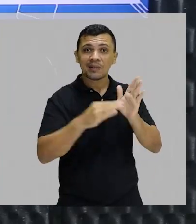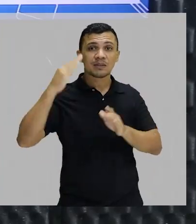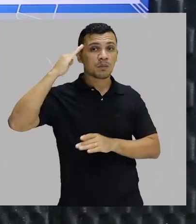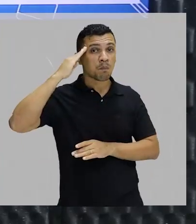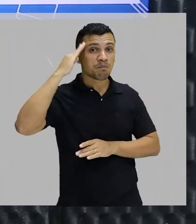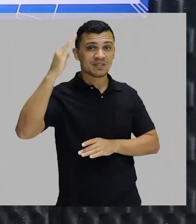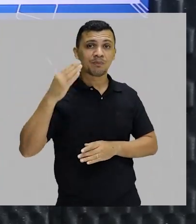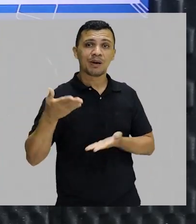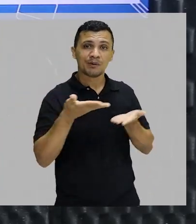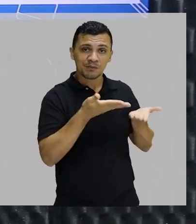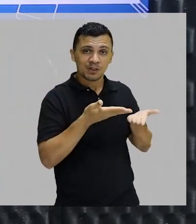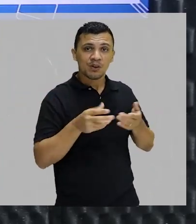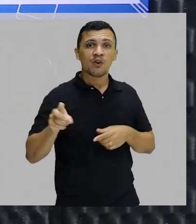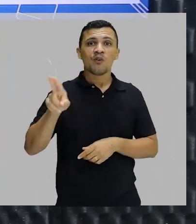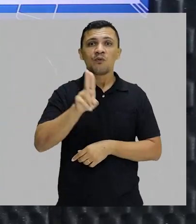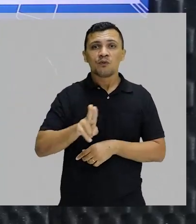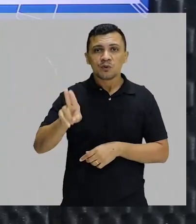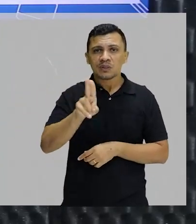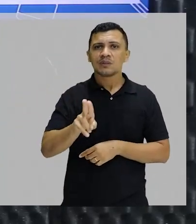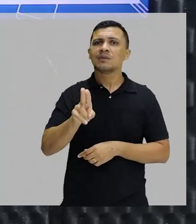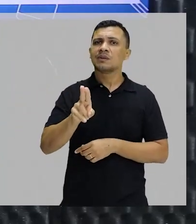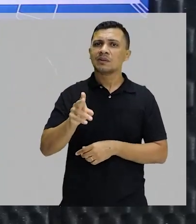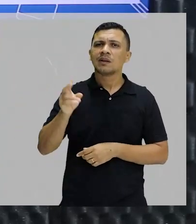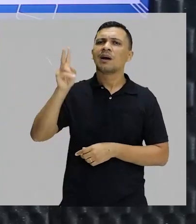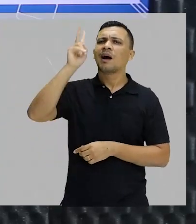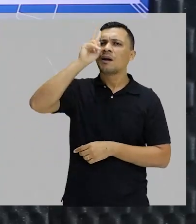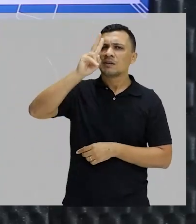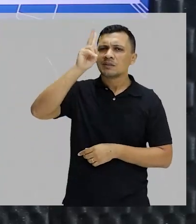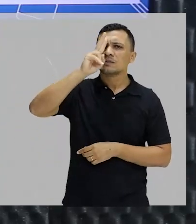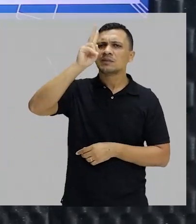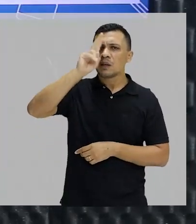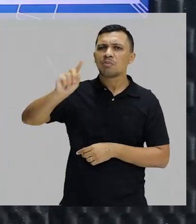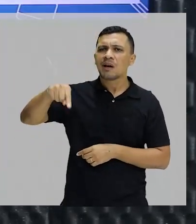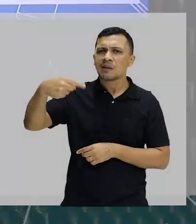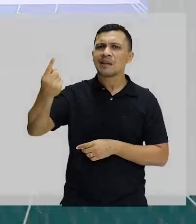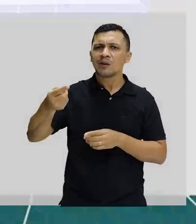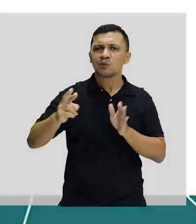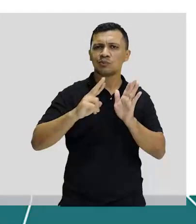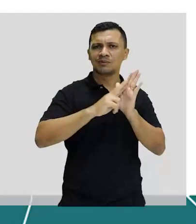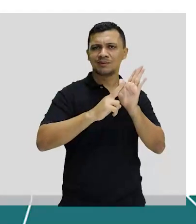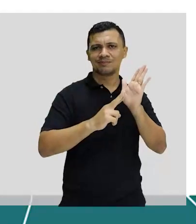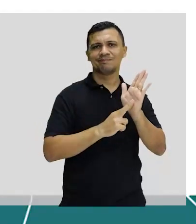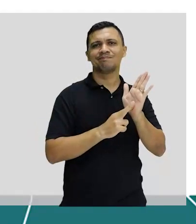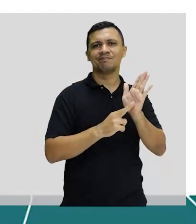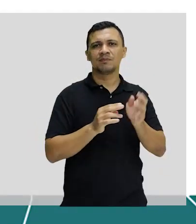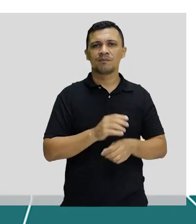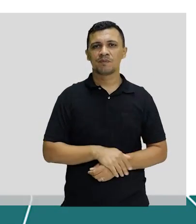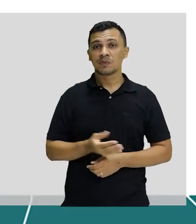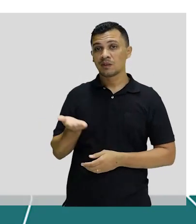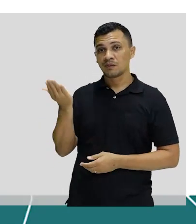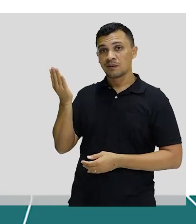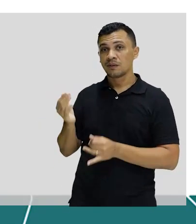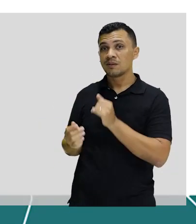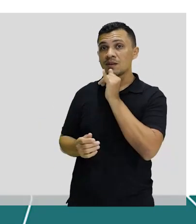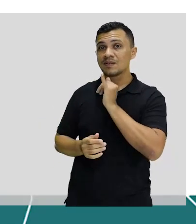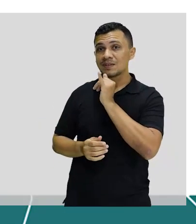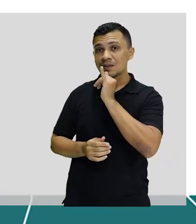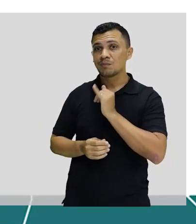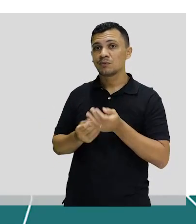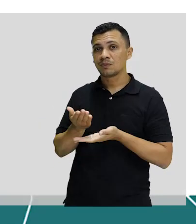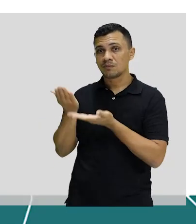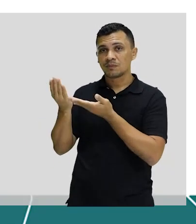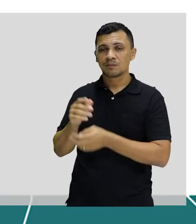poucos, quando vocês forem aplicando, vocês vão lembrando das outras regras. Vamos ver os exemplos. O